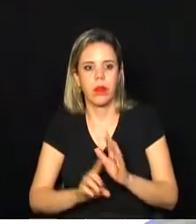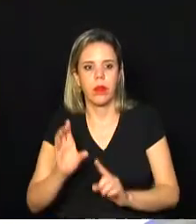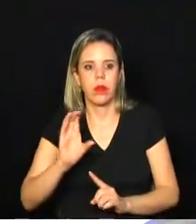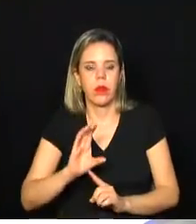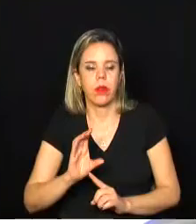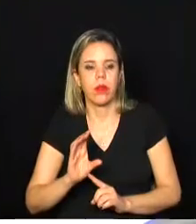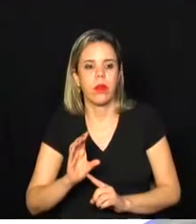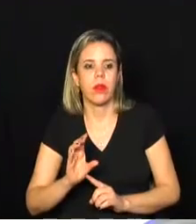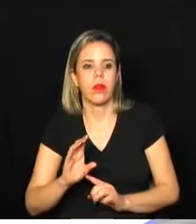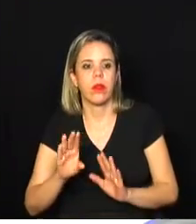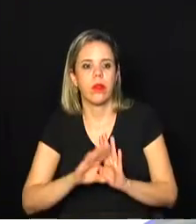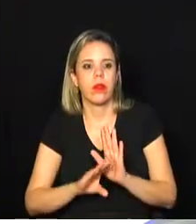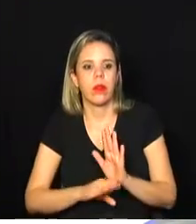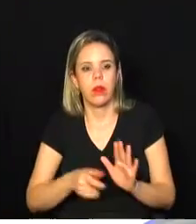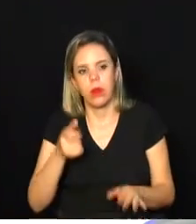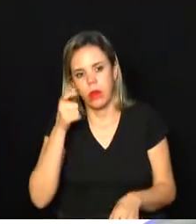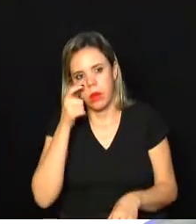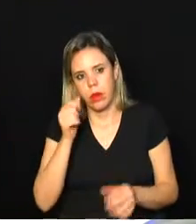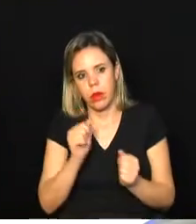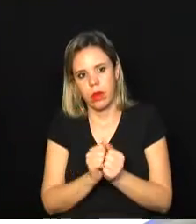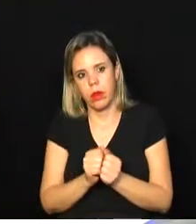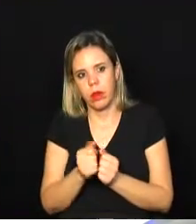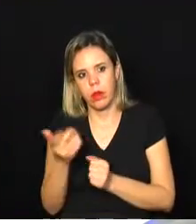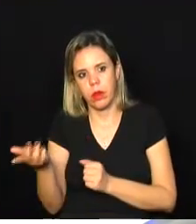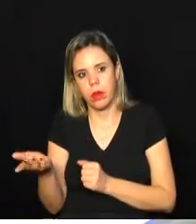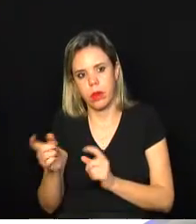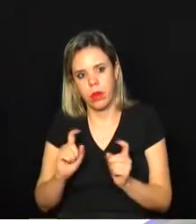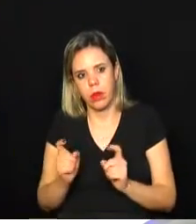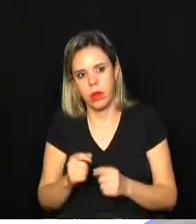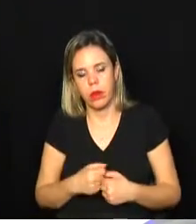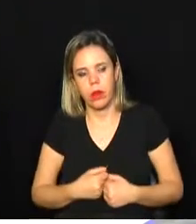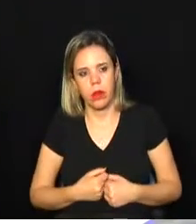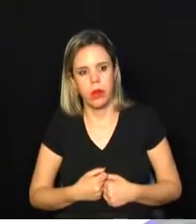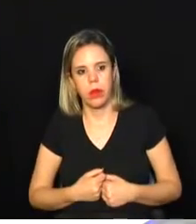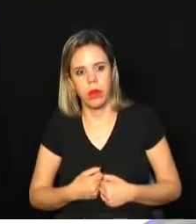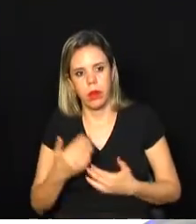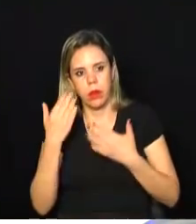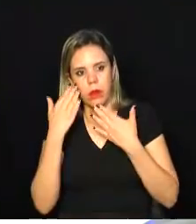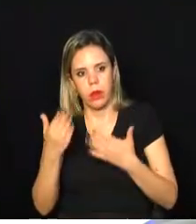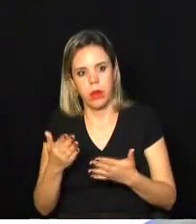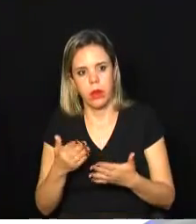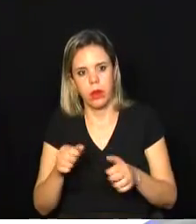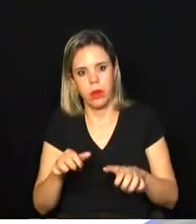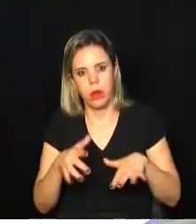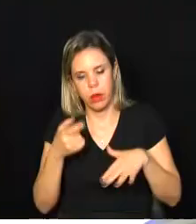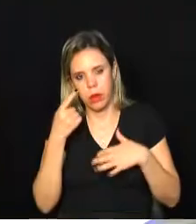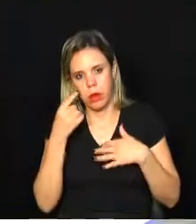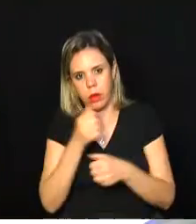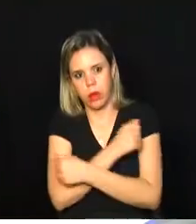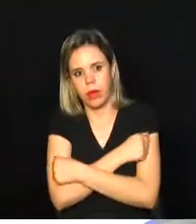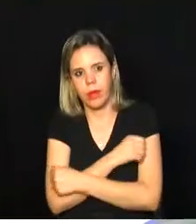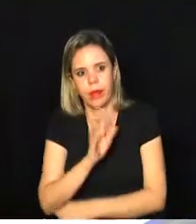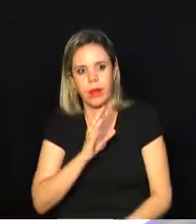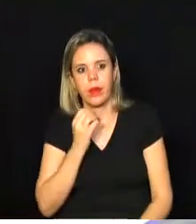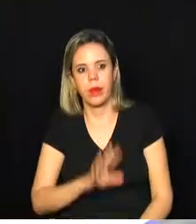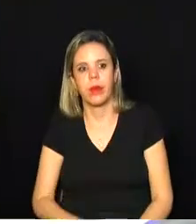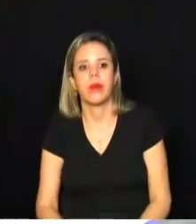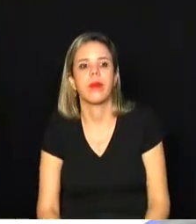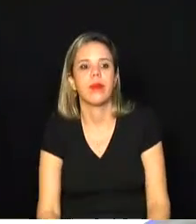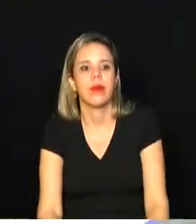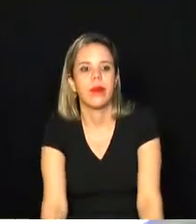dos direitos do consumidor você acompanhou conosco esta reunião Muito obrigado pela sua audiência grande abraço e boa